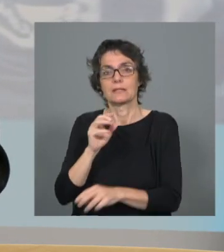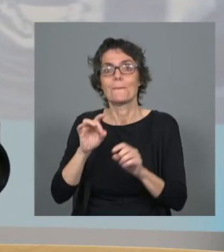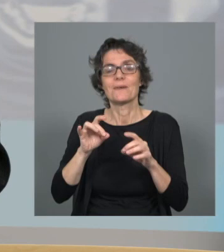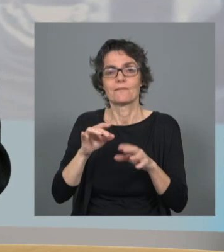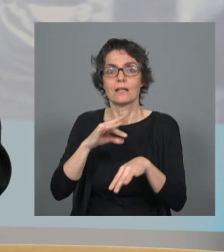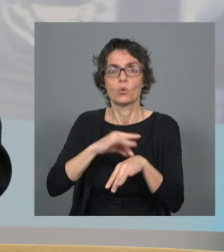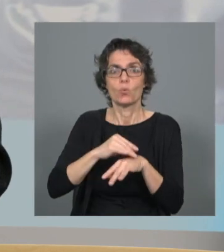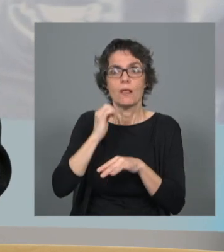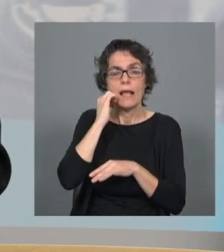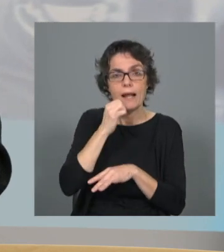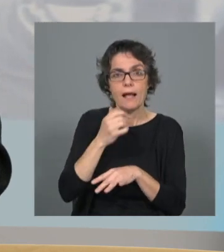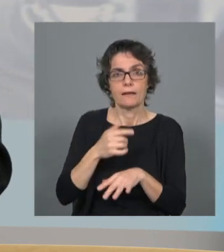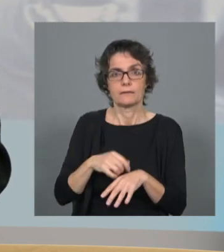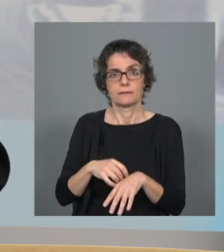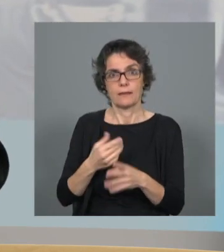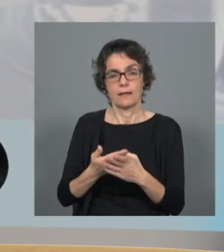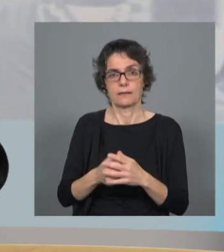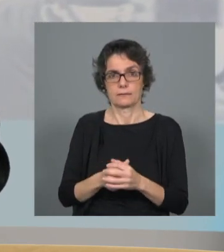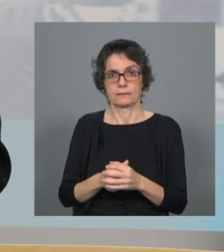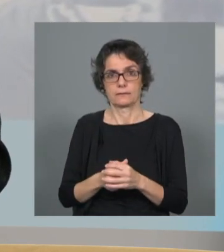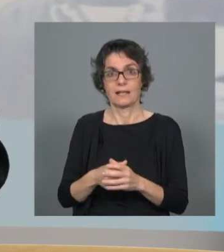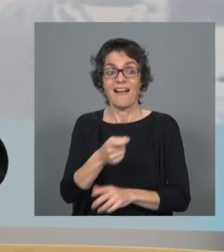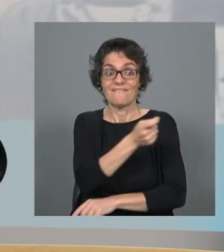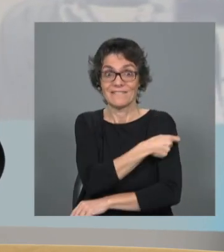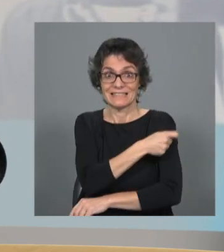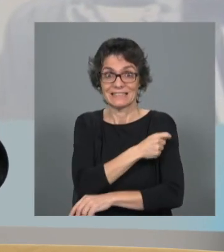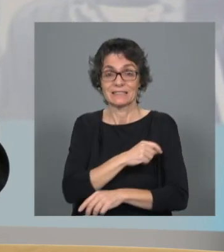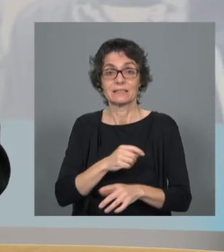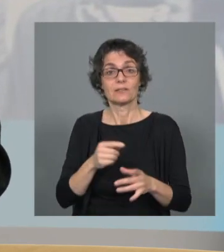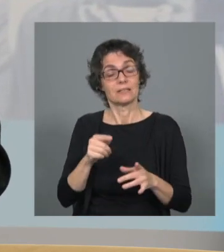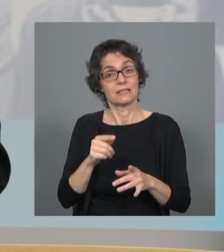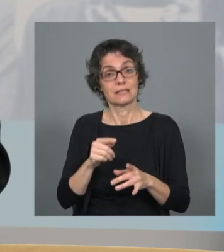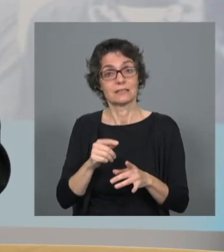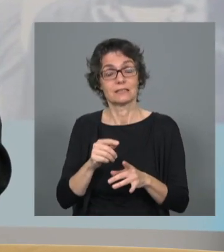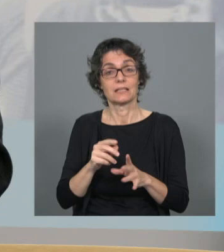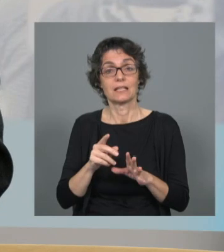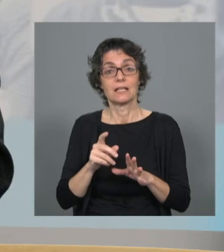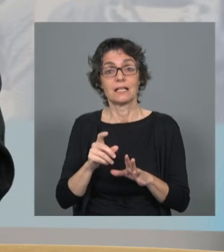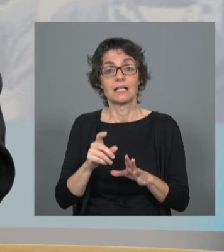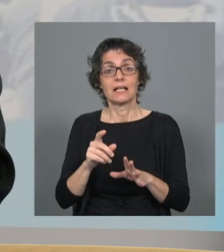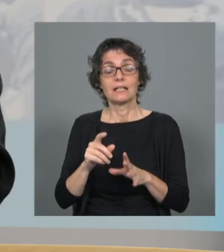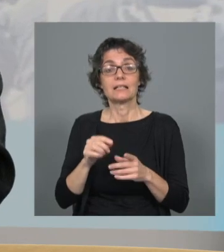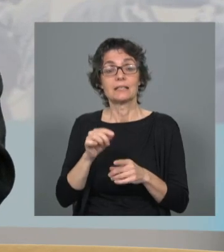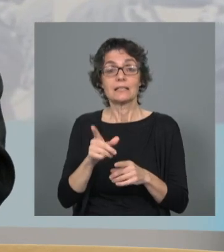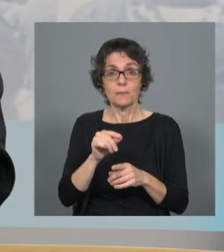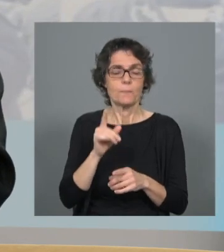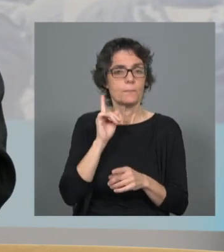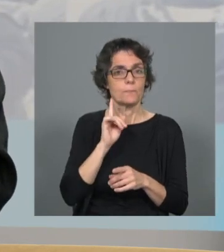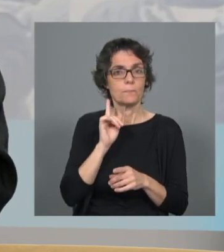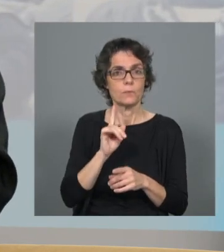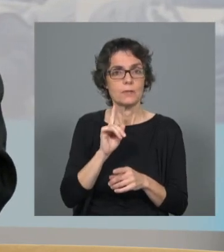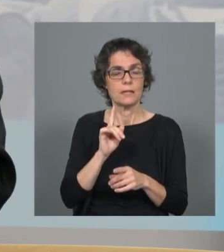doença e o reforço da vacinação, que no fundo não é bem um reforço, é uma aceleração